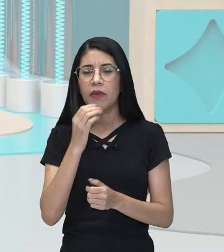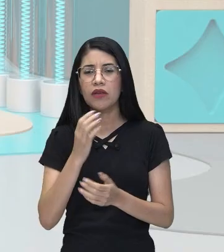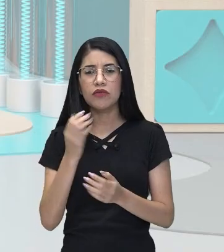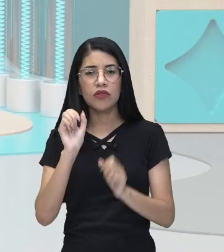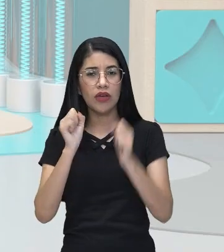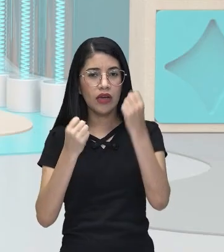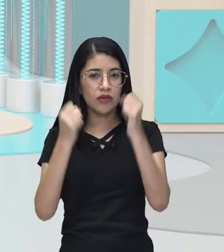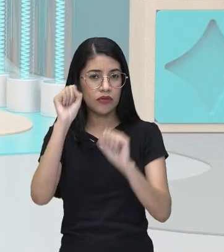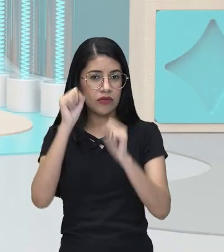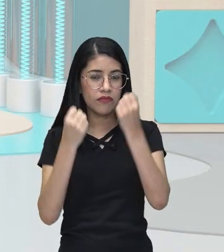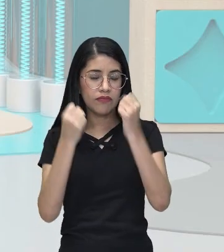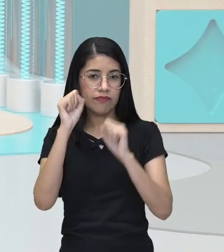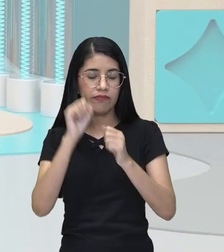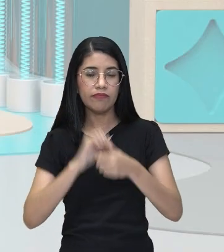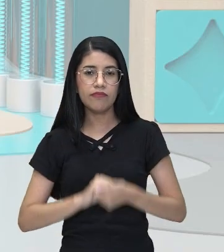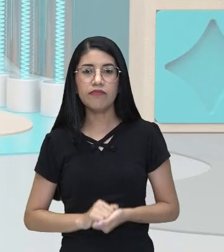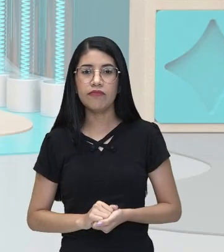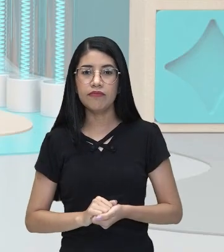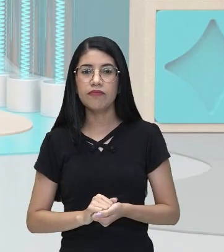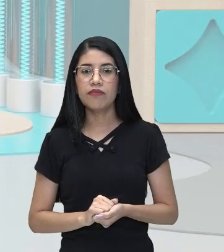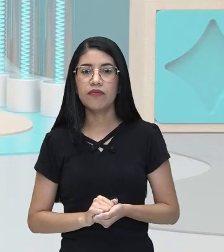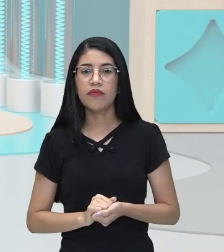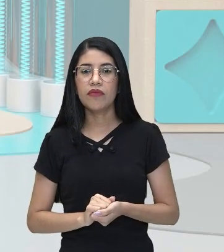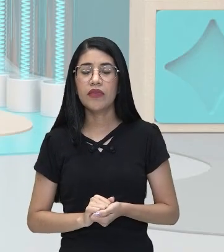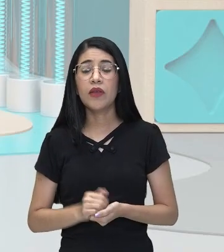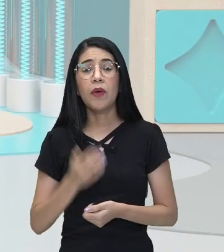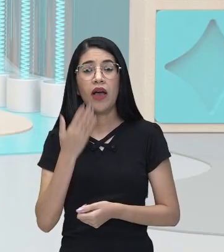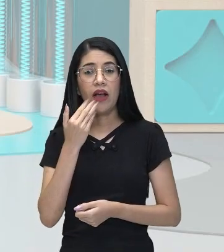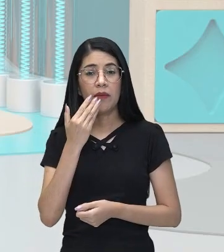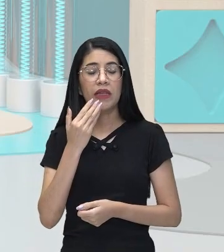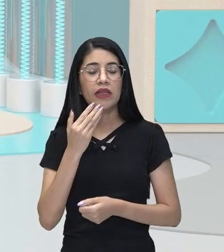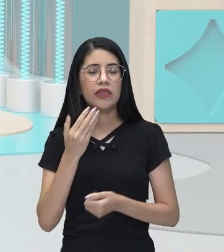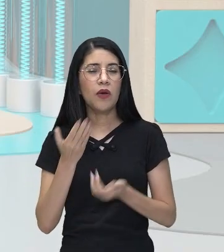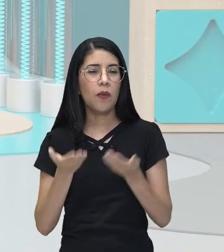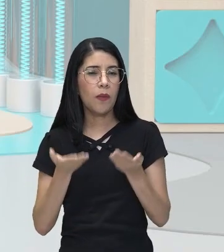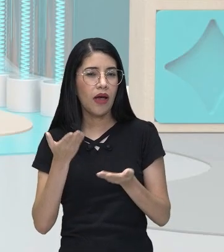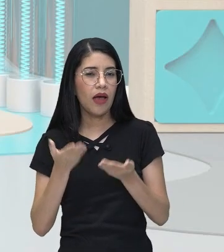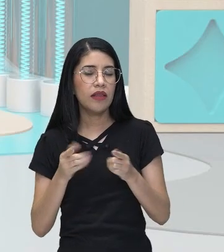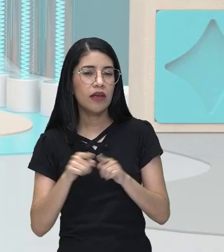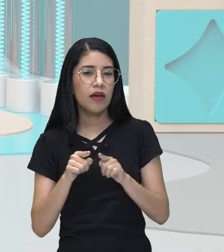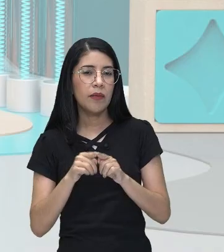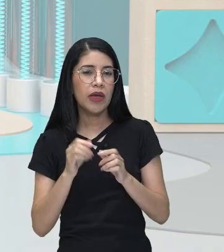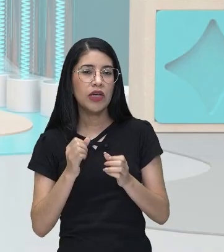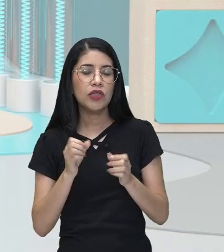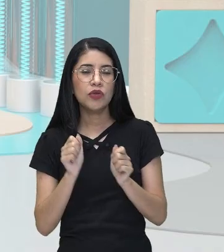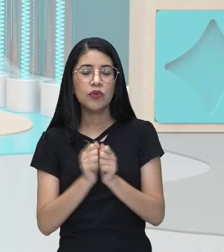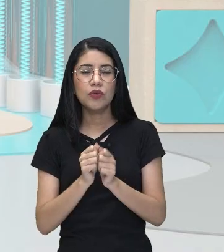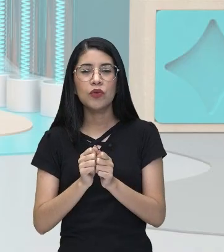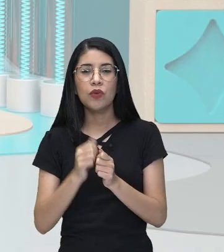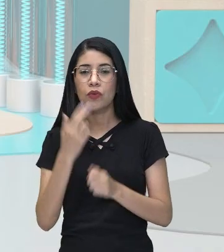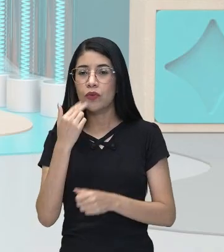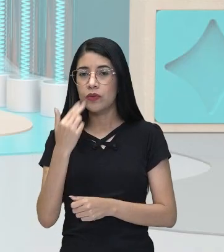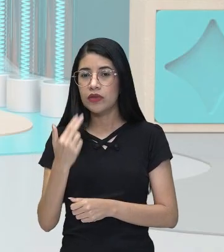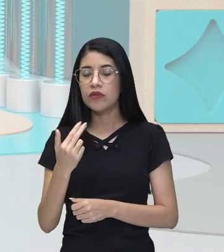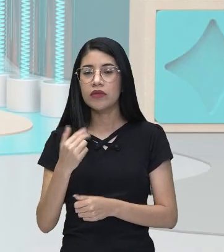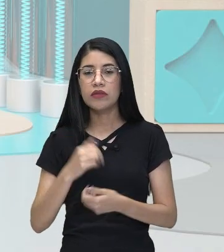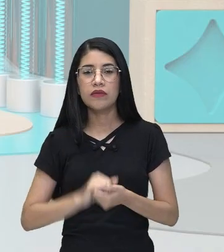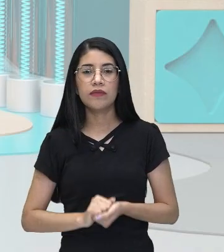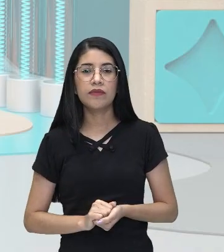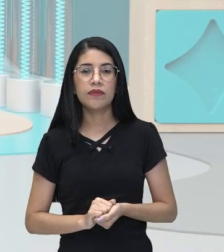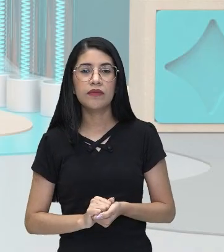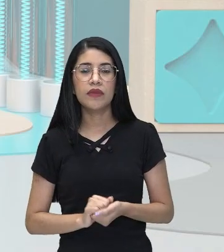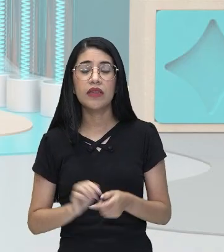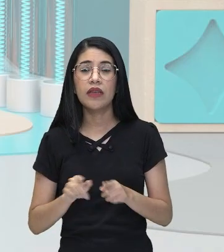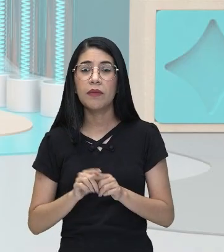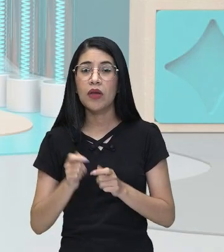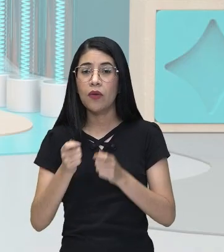ok? Prosseguindo, nós vamos ver aí ó, a alimentação equilibrada através do nutricionista e qual é a próxima agora? Vamos lá? Controle